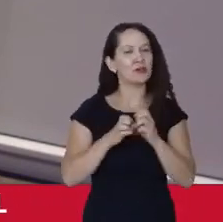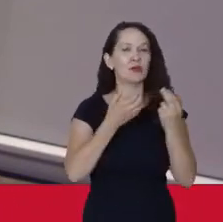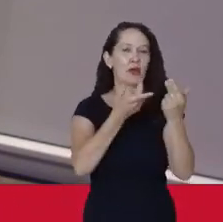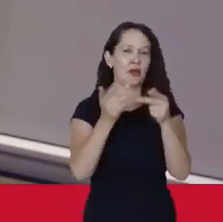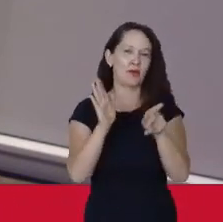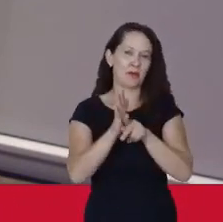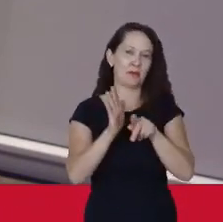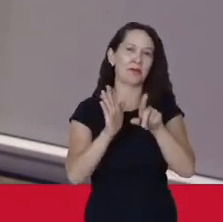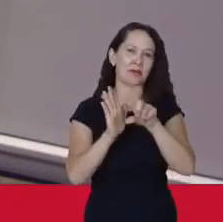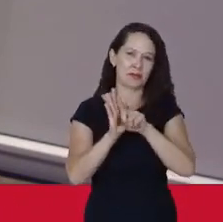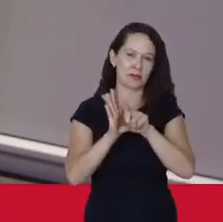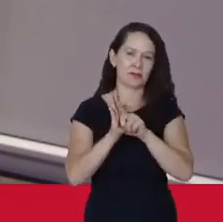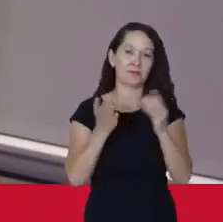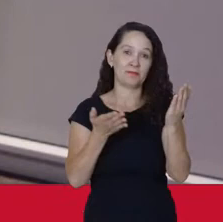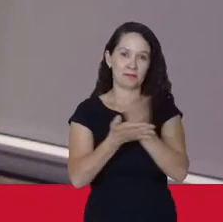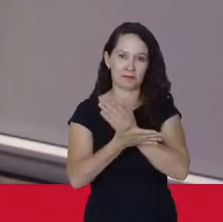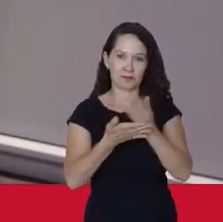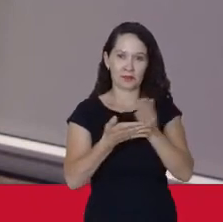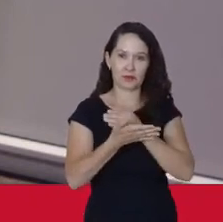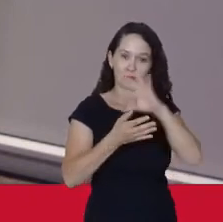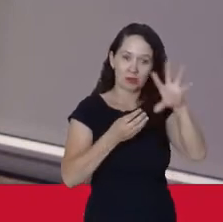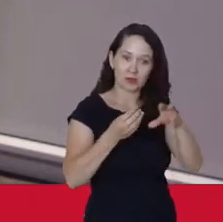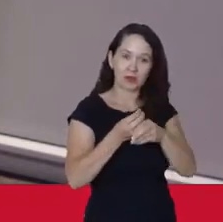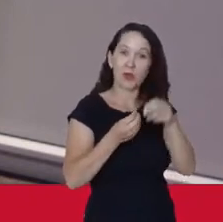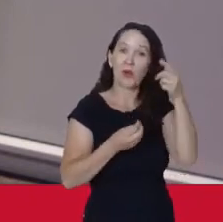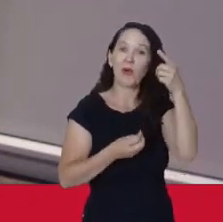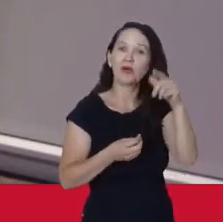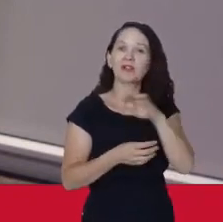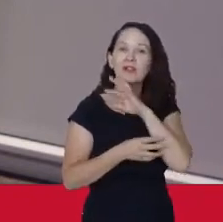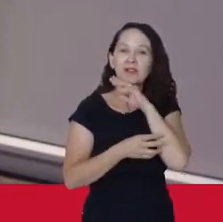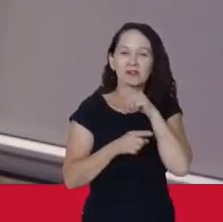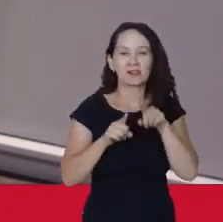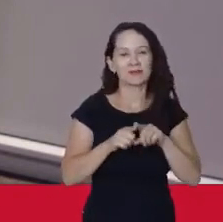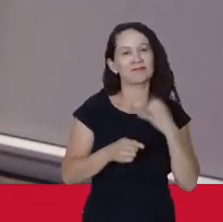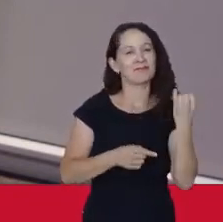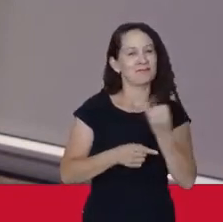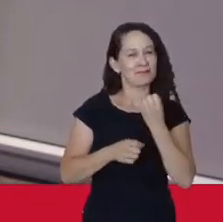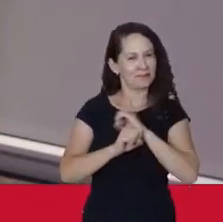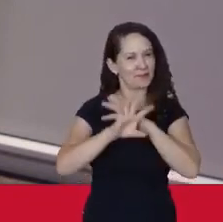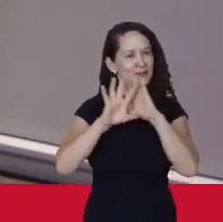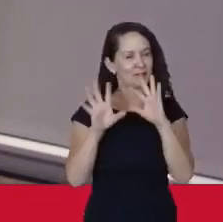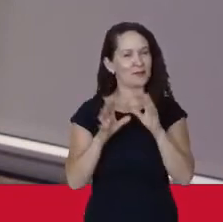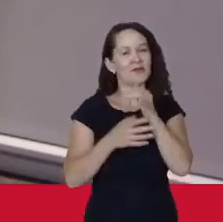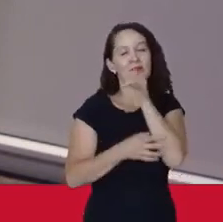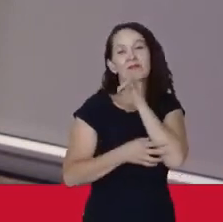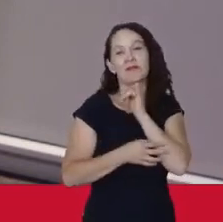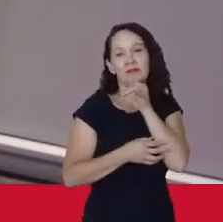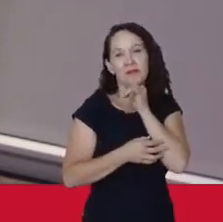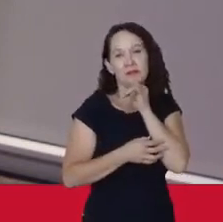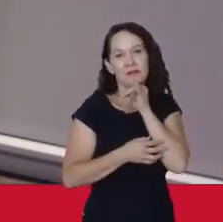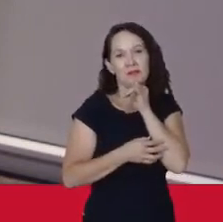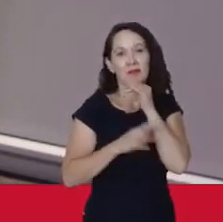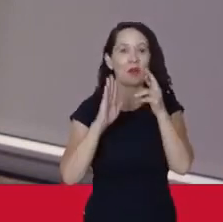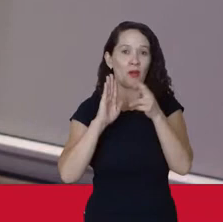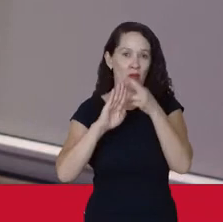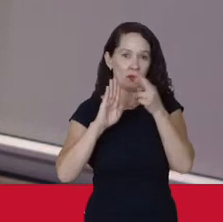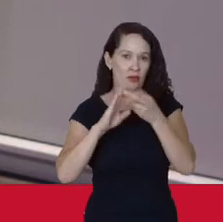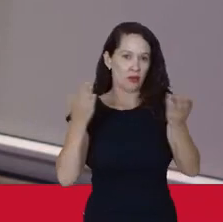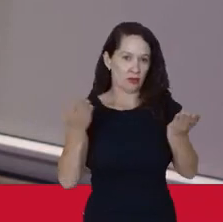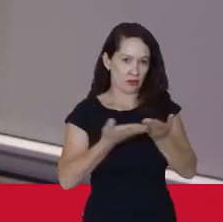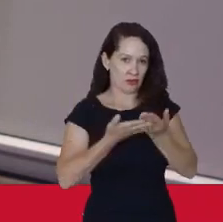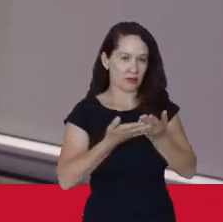PEC. E, em alguns casos, acrescenta outras. E é importante a gente dizer. Por exemplo, no relatório